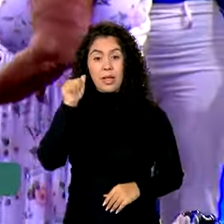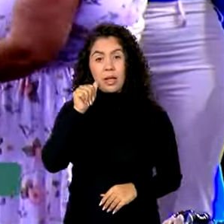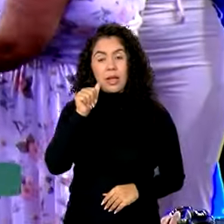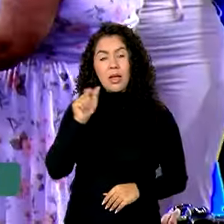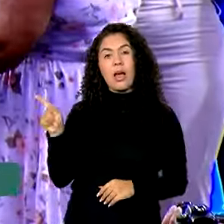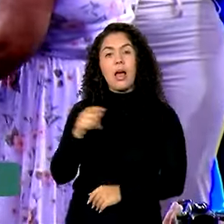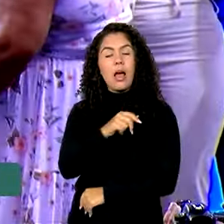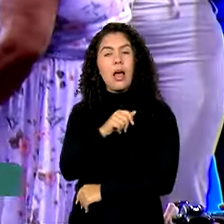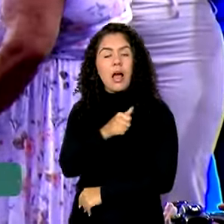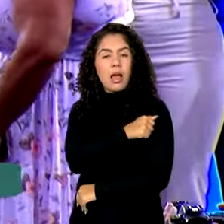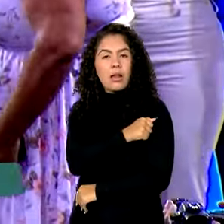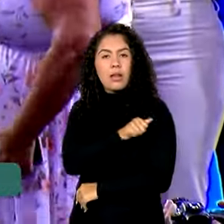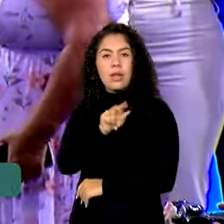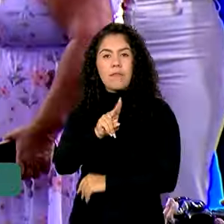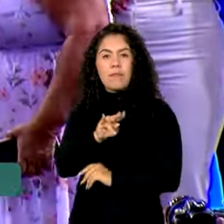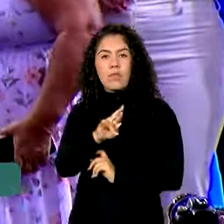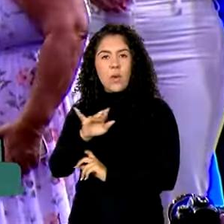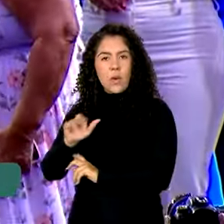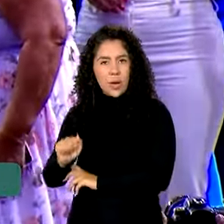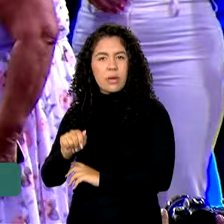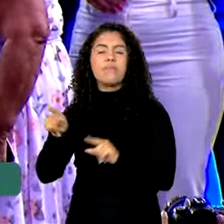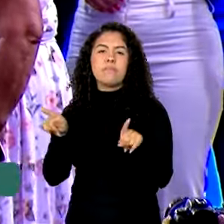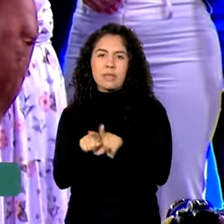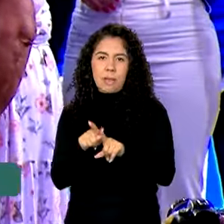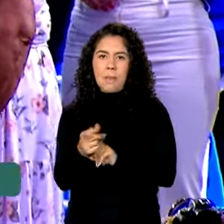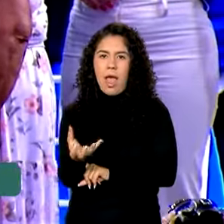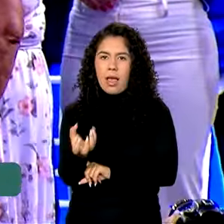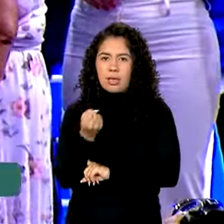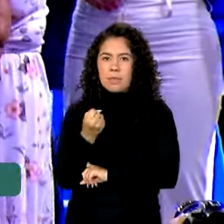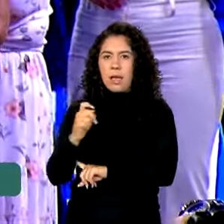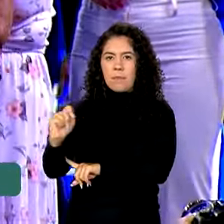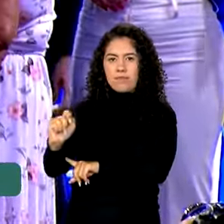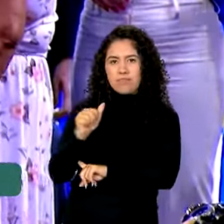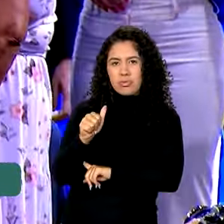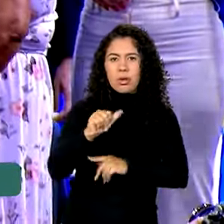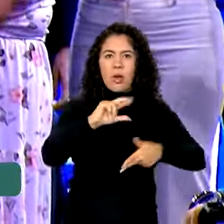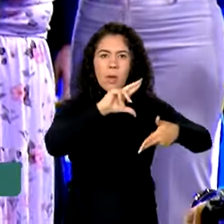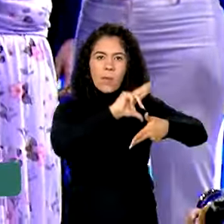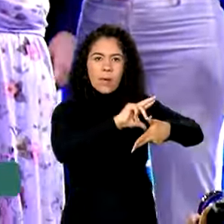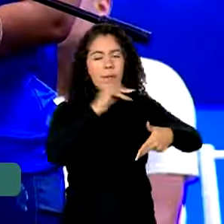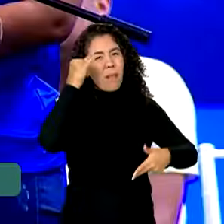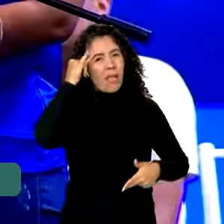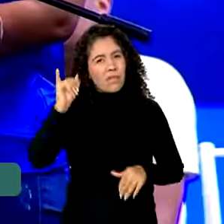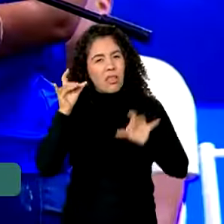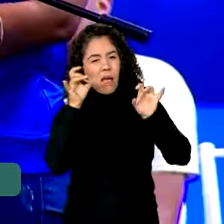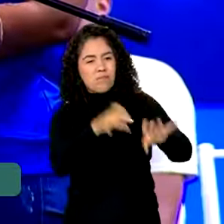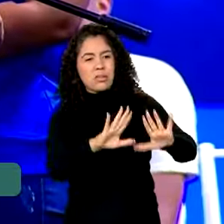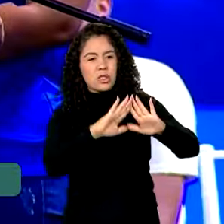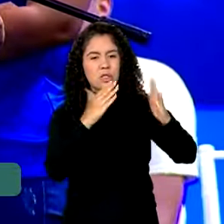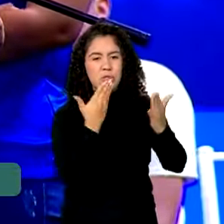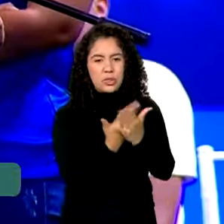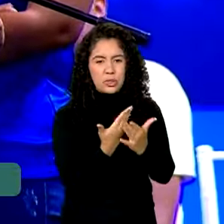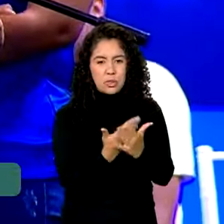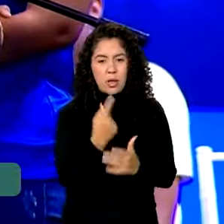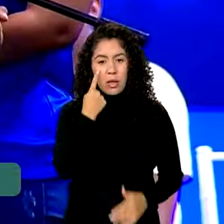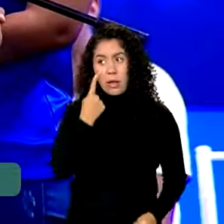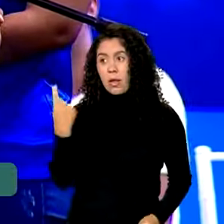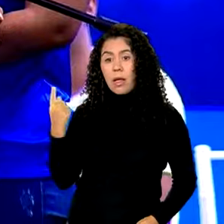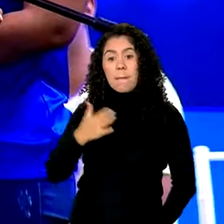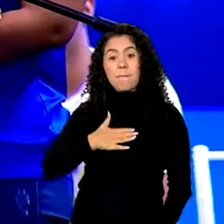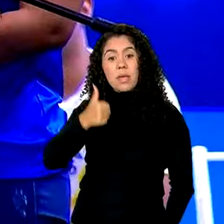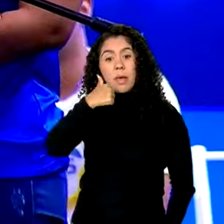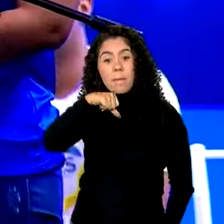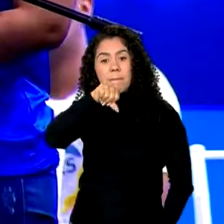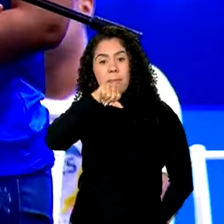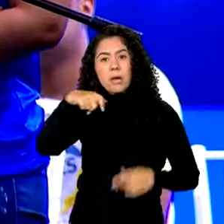uma estudante beneficiada. A ajuda do programa foi fundamental para a aluna não deixar os estudos. Minha mãe teve que parar de trabalhar para